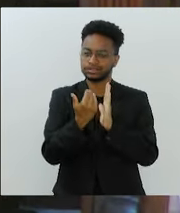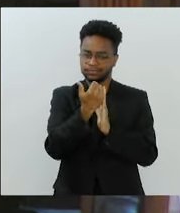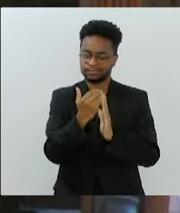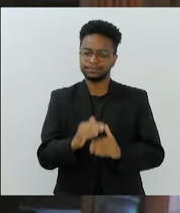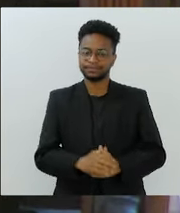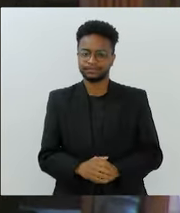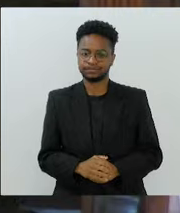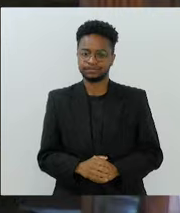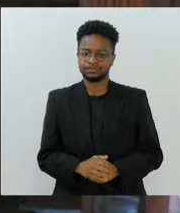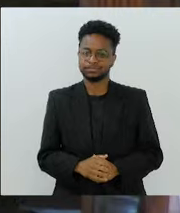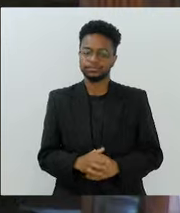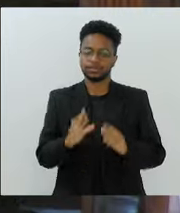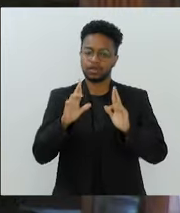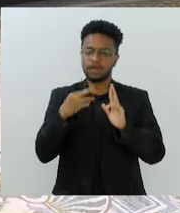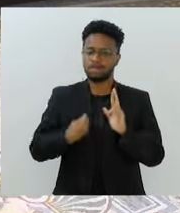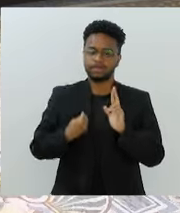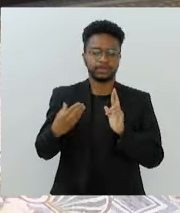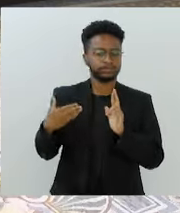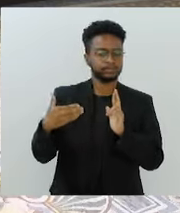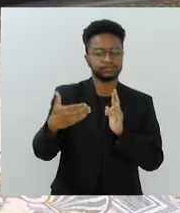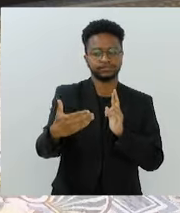Longa vida.